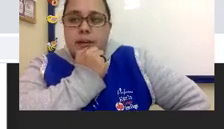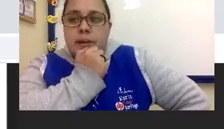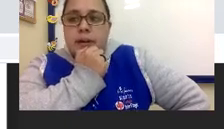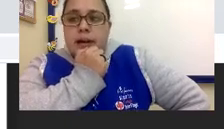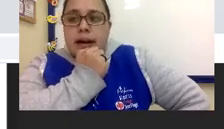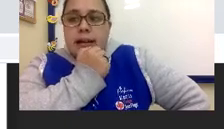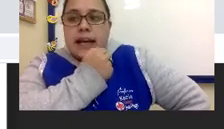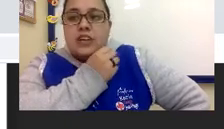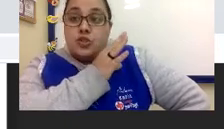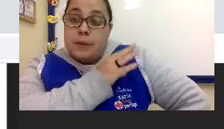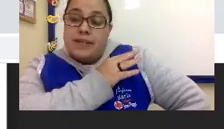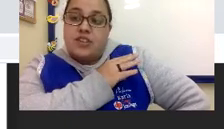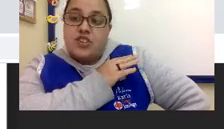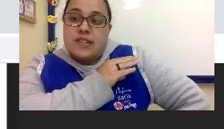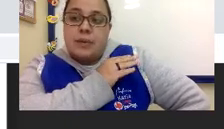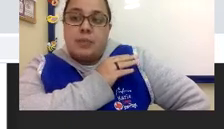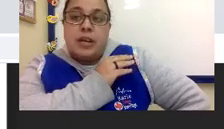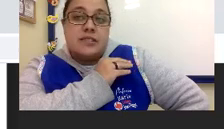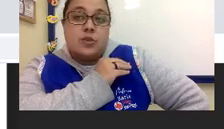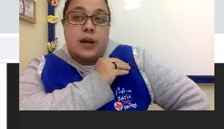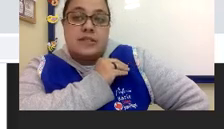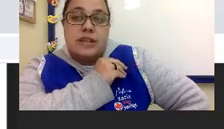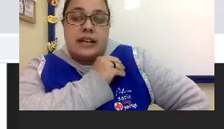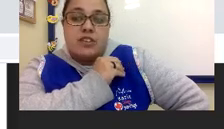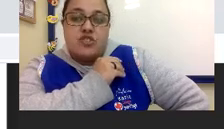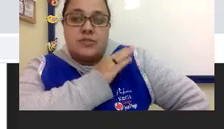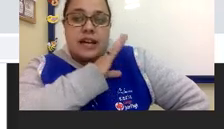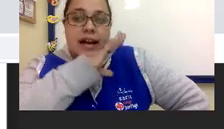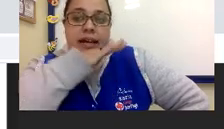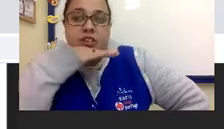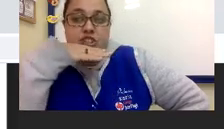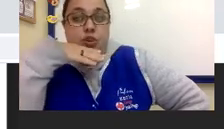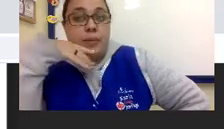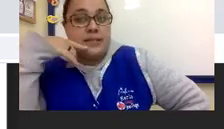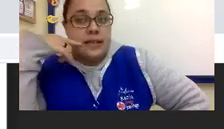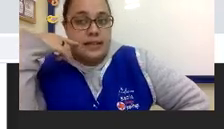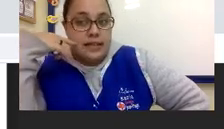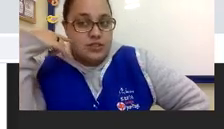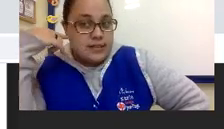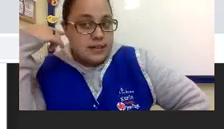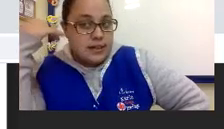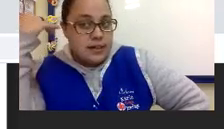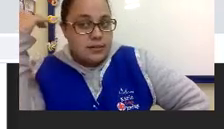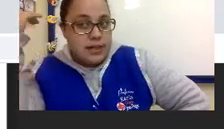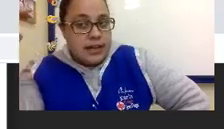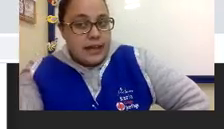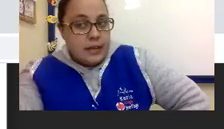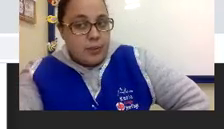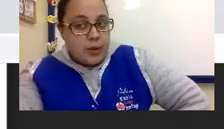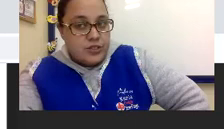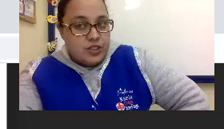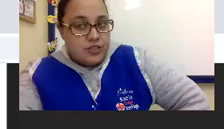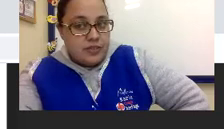quê? Né? Os bebezinhos a gente sabe que é porque eles quase não têm dentinhos. Aí a gente começa a ter a dentição